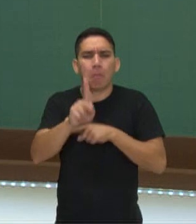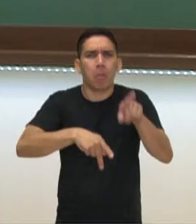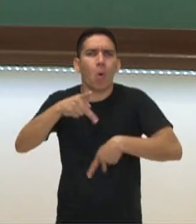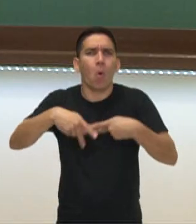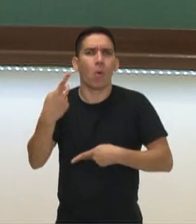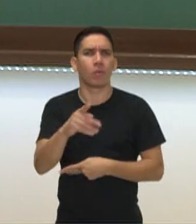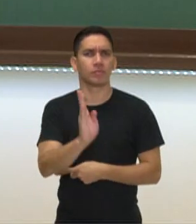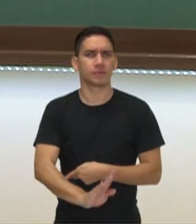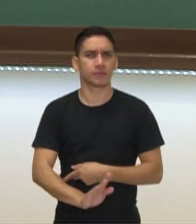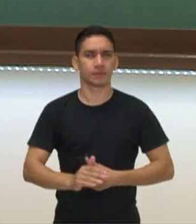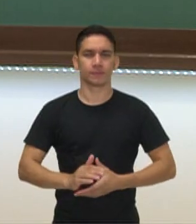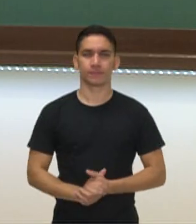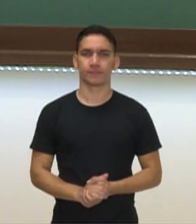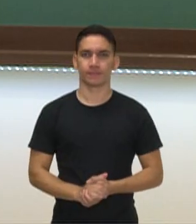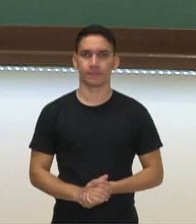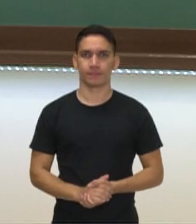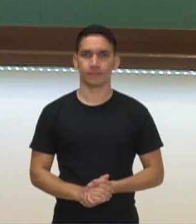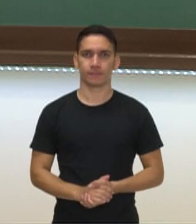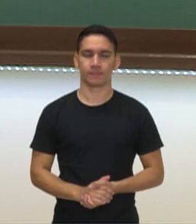brasileiro.